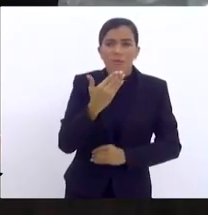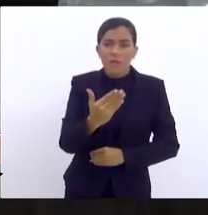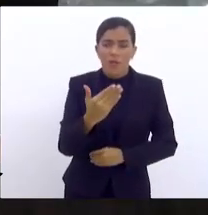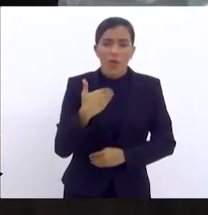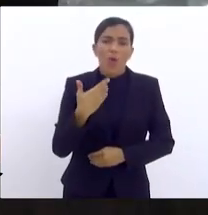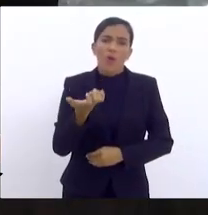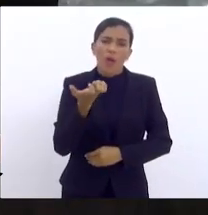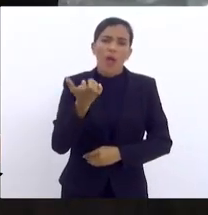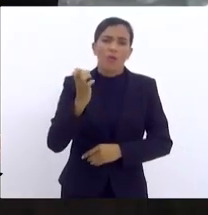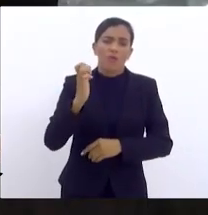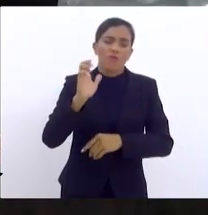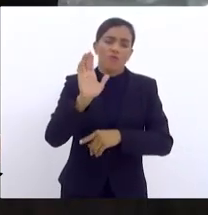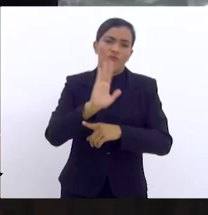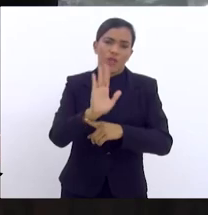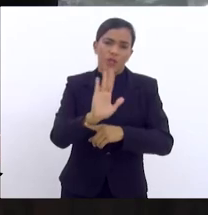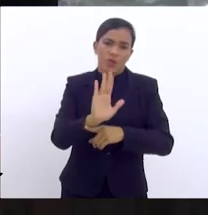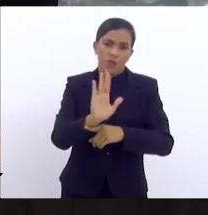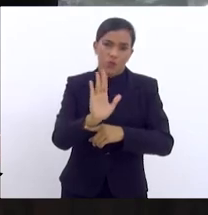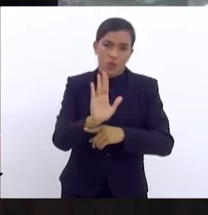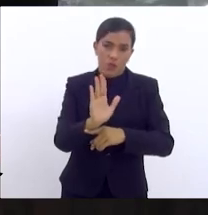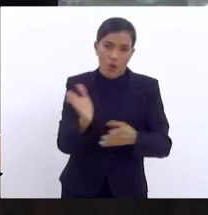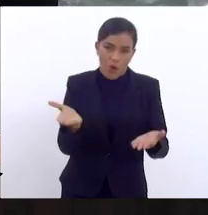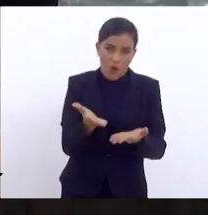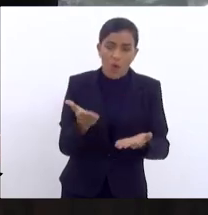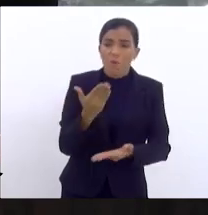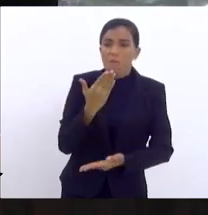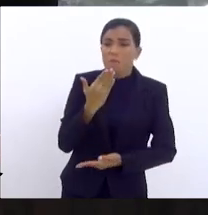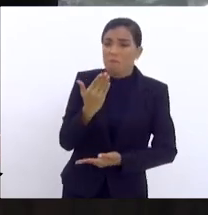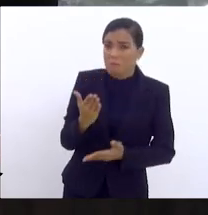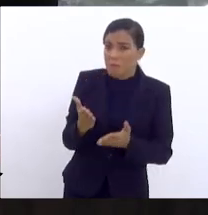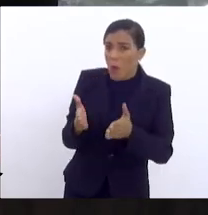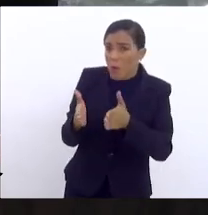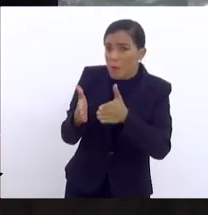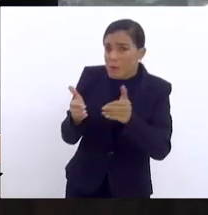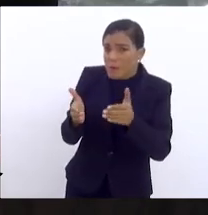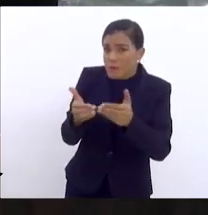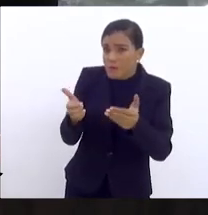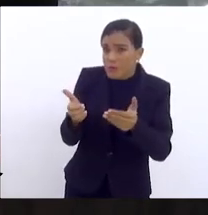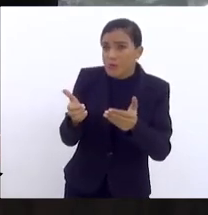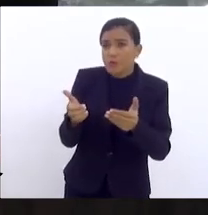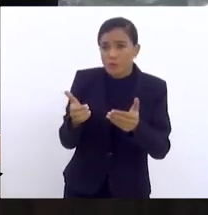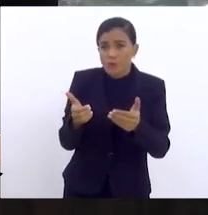que eu gostaria que passasse porque até eu pedi Todo essa